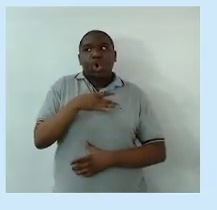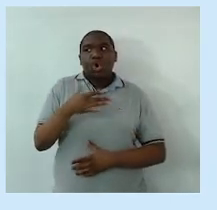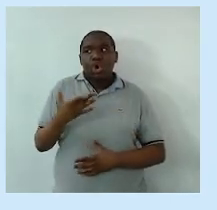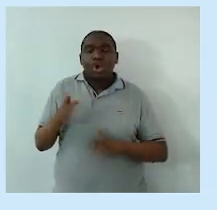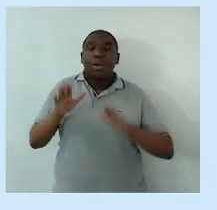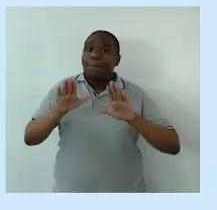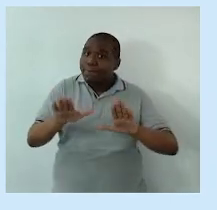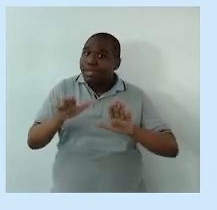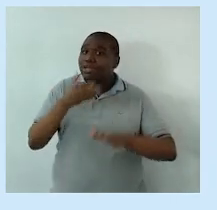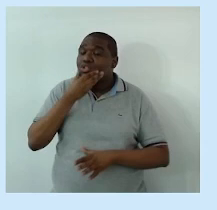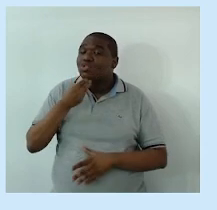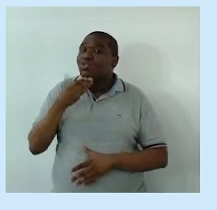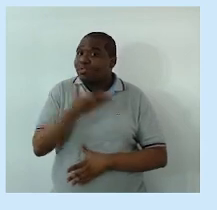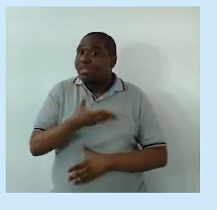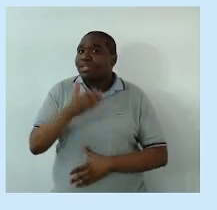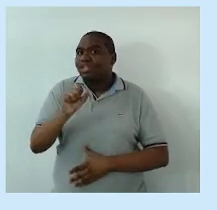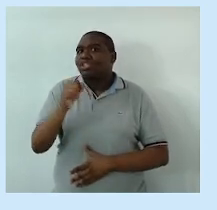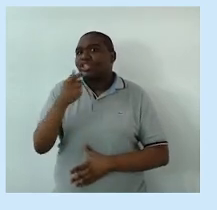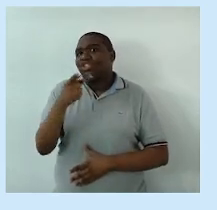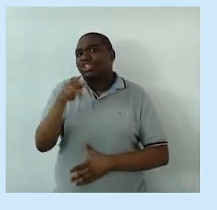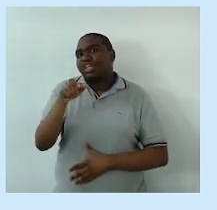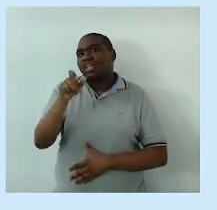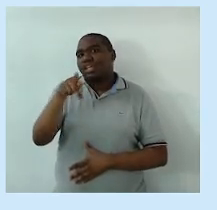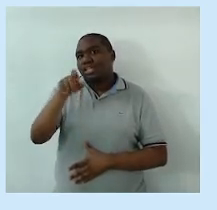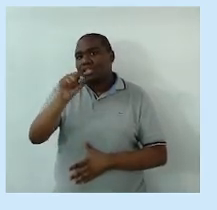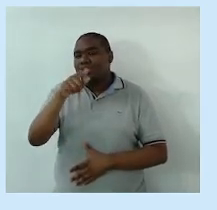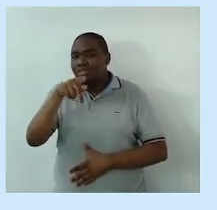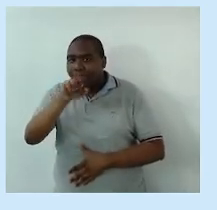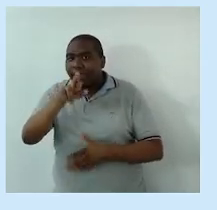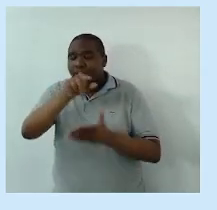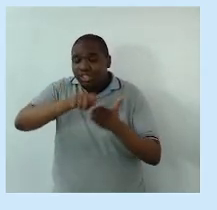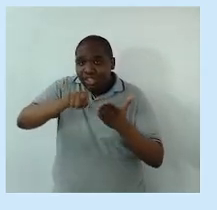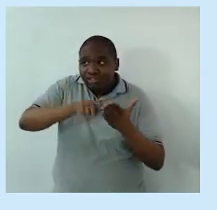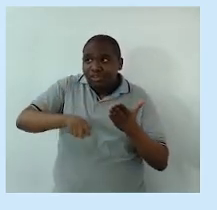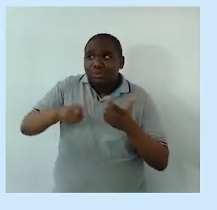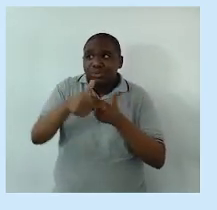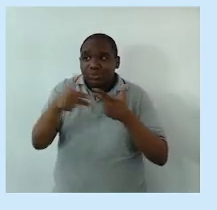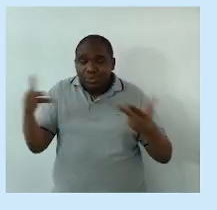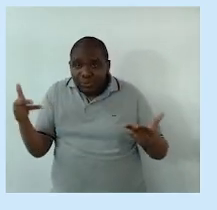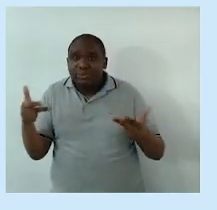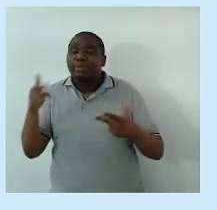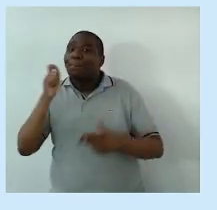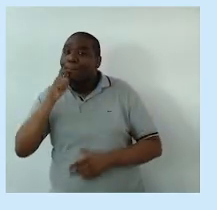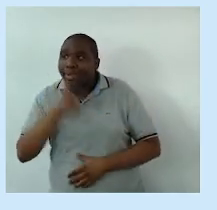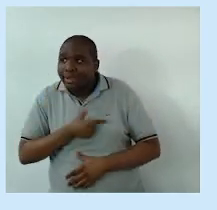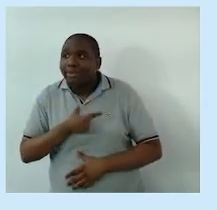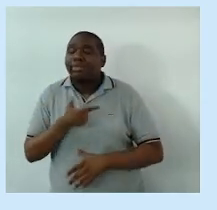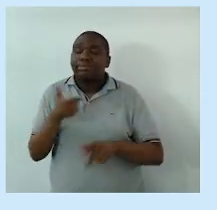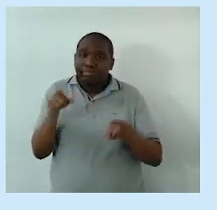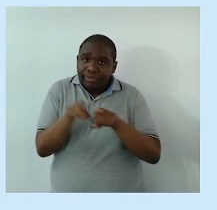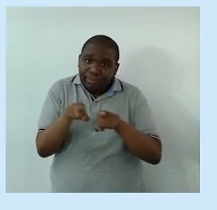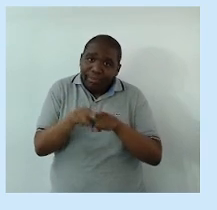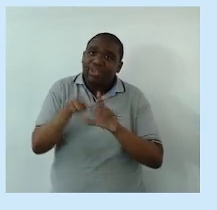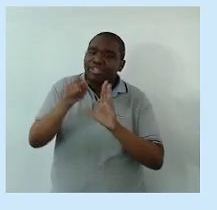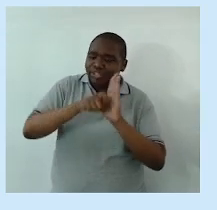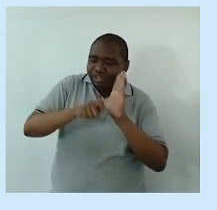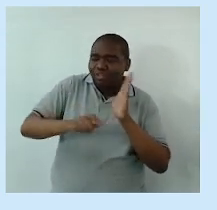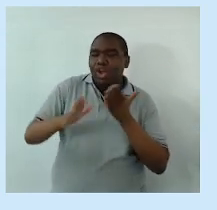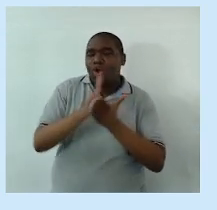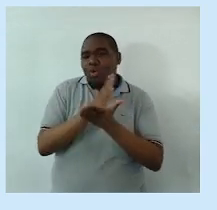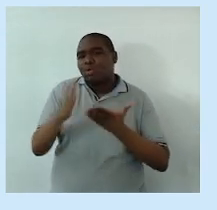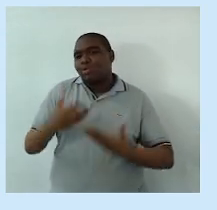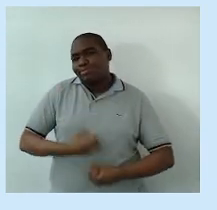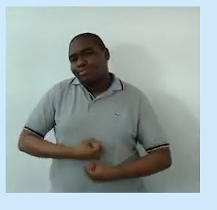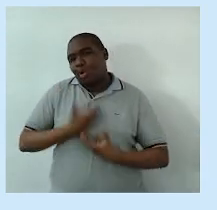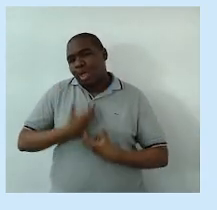enfim, Shakespeare, ele tanto escreveu dramas históricos como tragédias e comédias, né? Então, enfim, também escreveu alguns poemas, né?